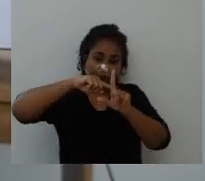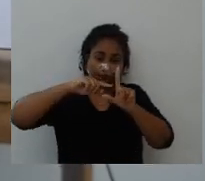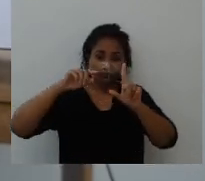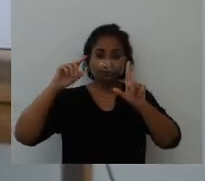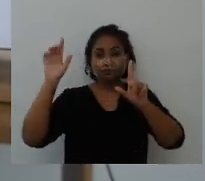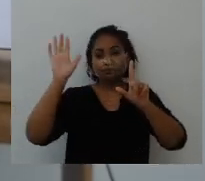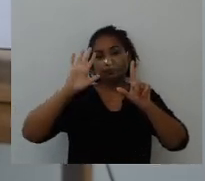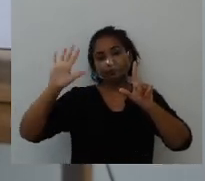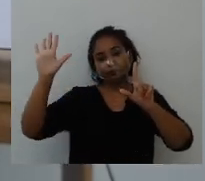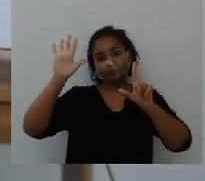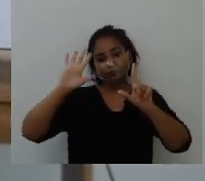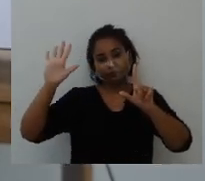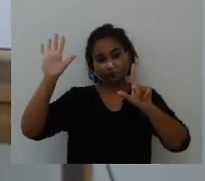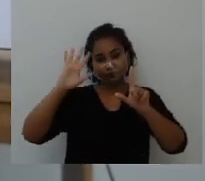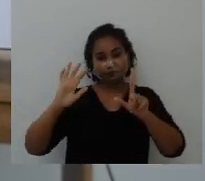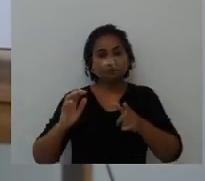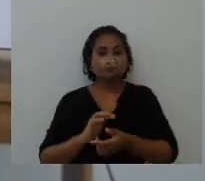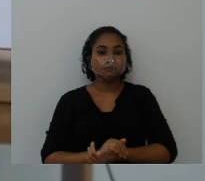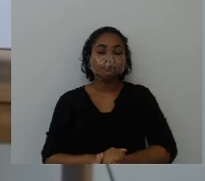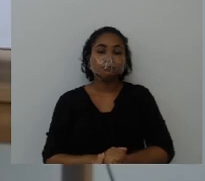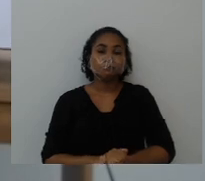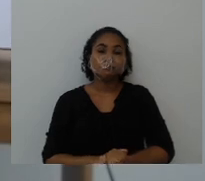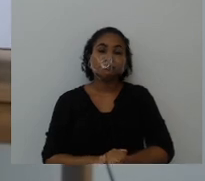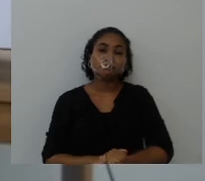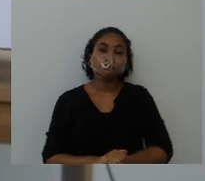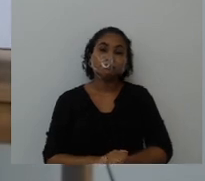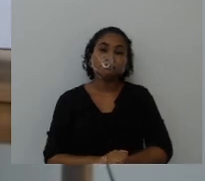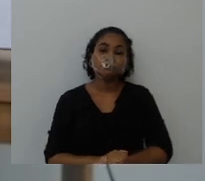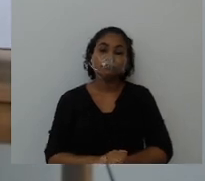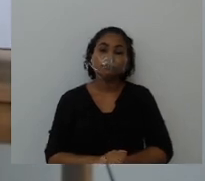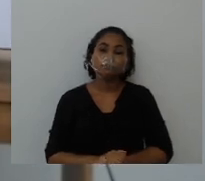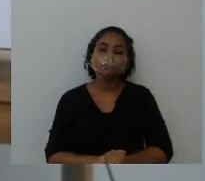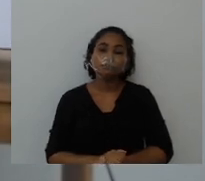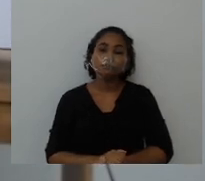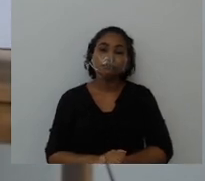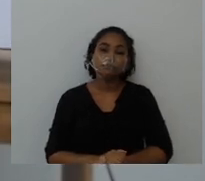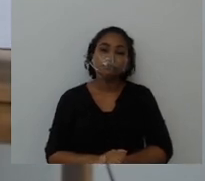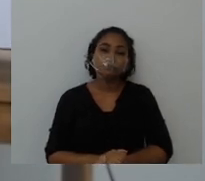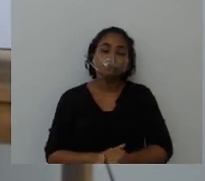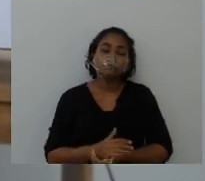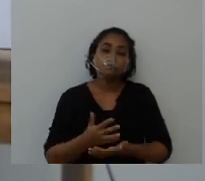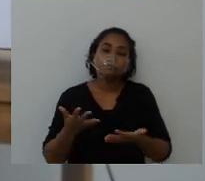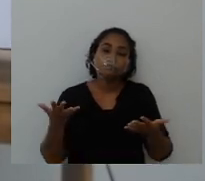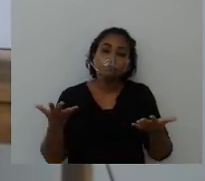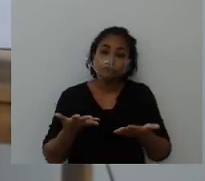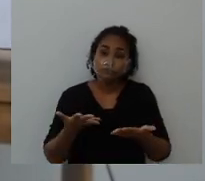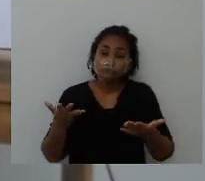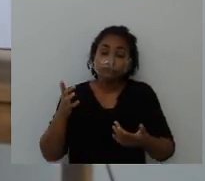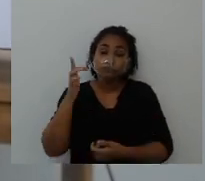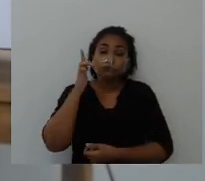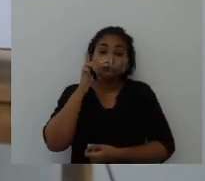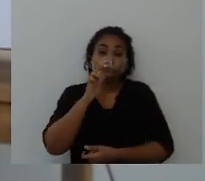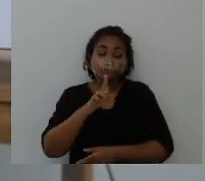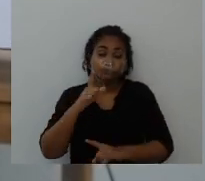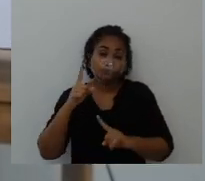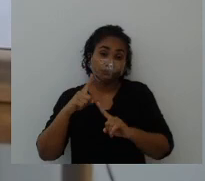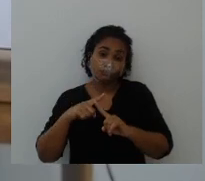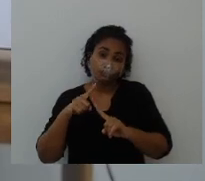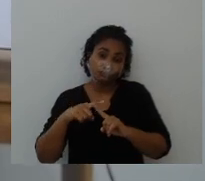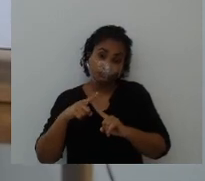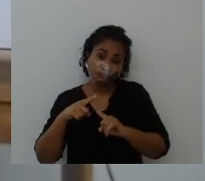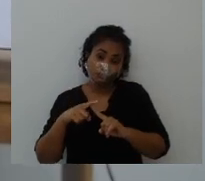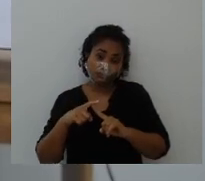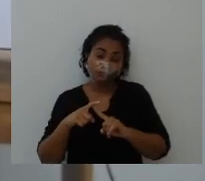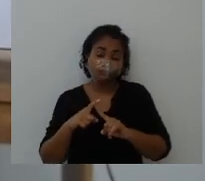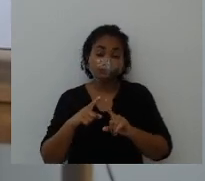pé, multiplica pelo seno. Bom, agora que a gente decompôs, vejam que agora sim você tem uma força para cima, que é